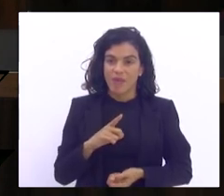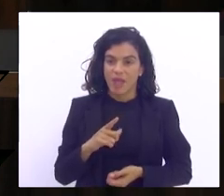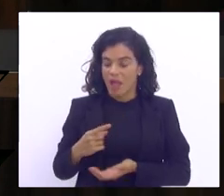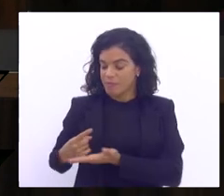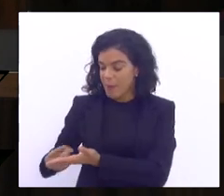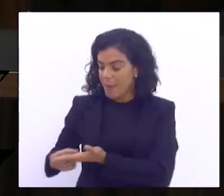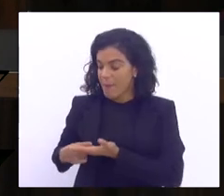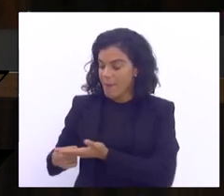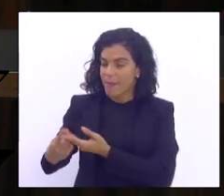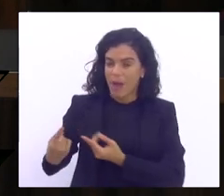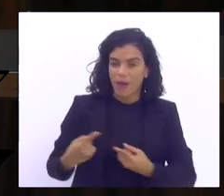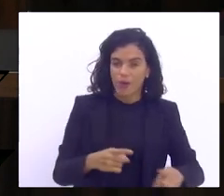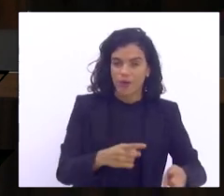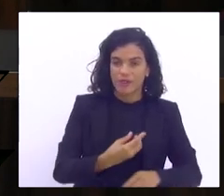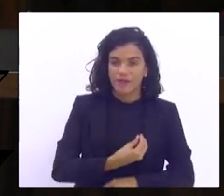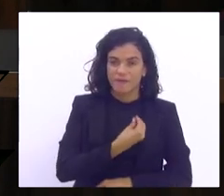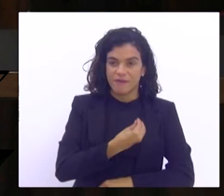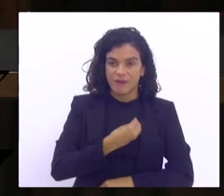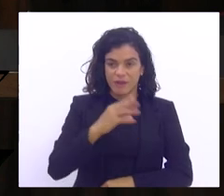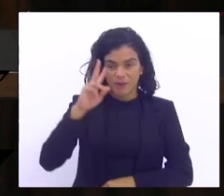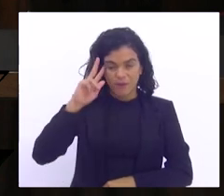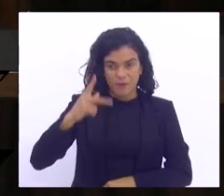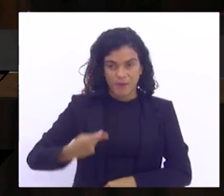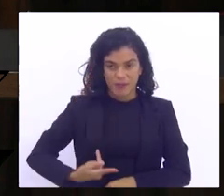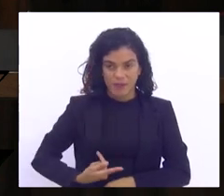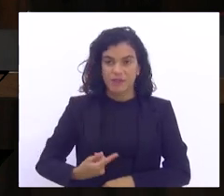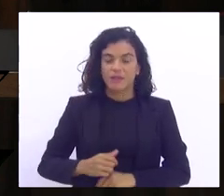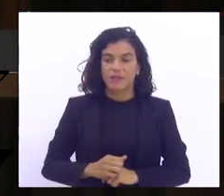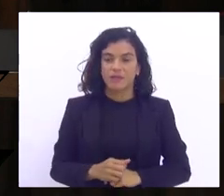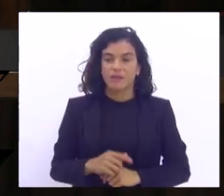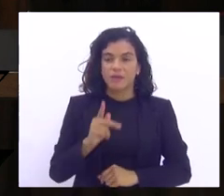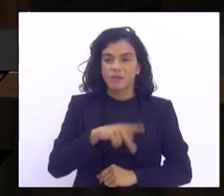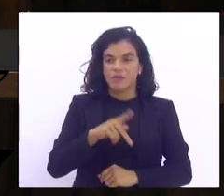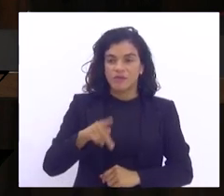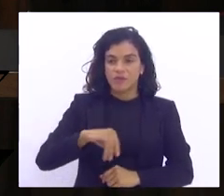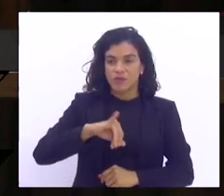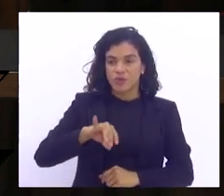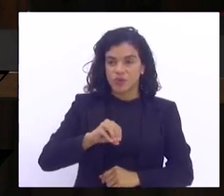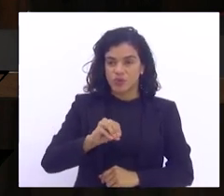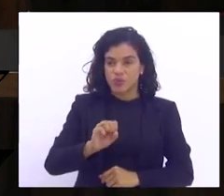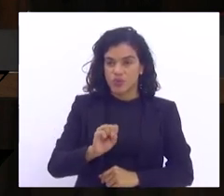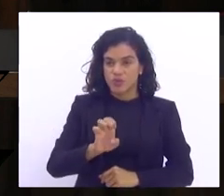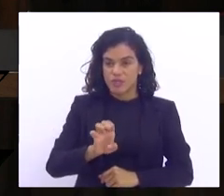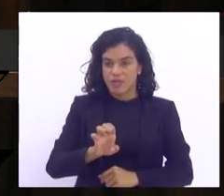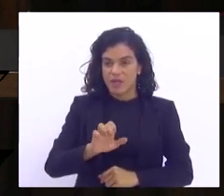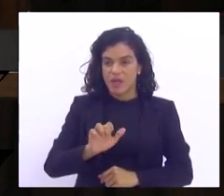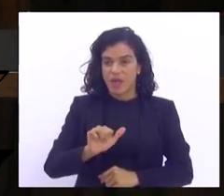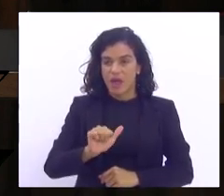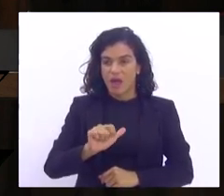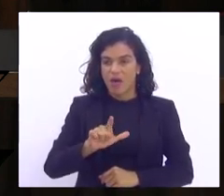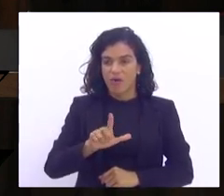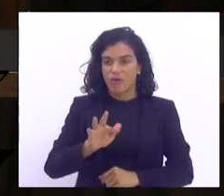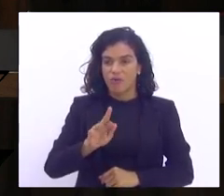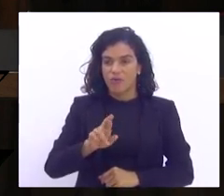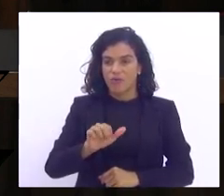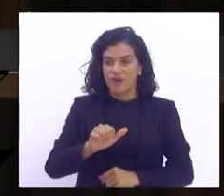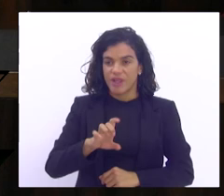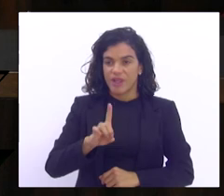Humana, do professor José Alfredo Elia Marcos,